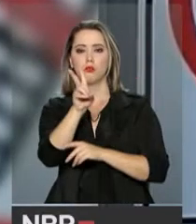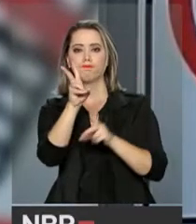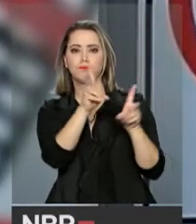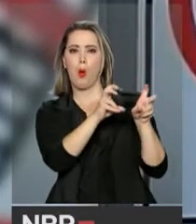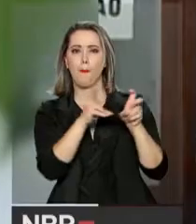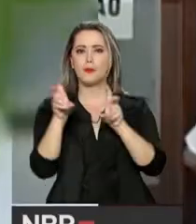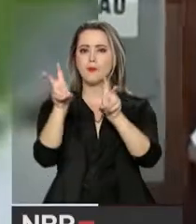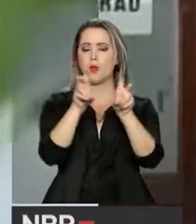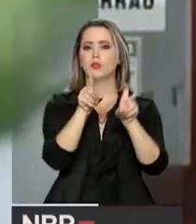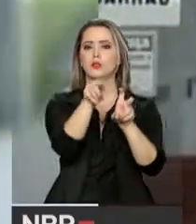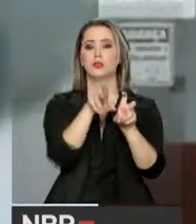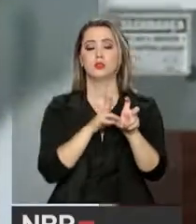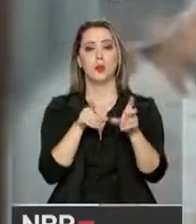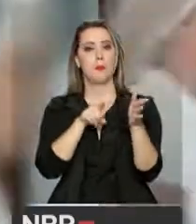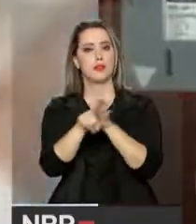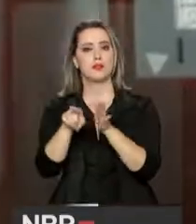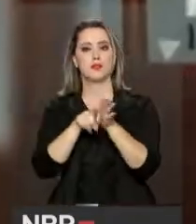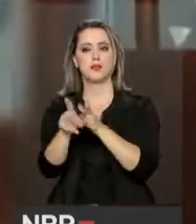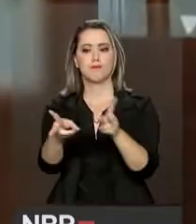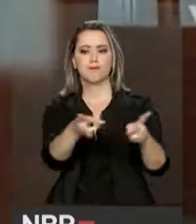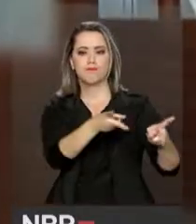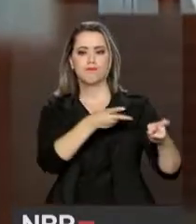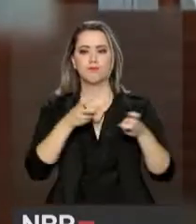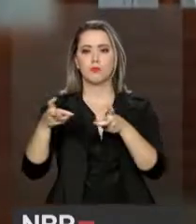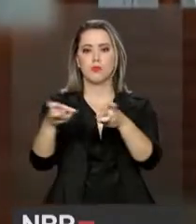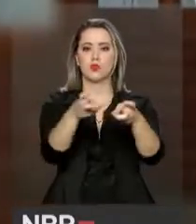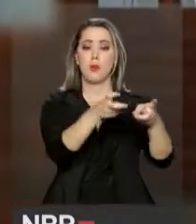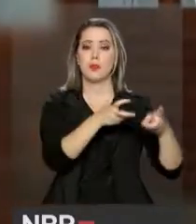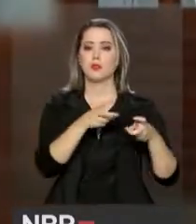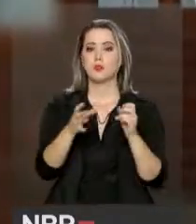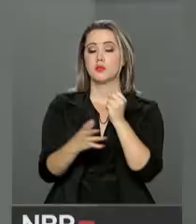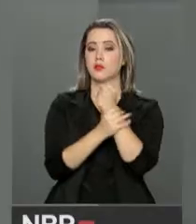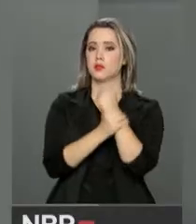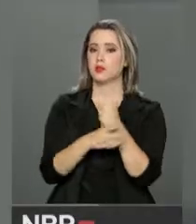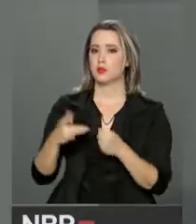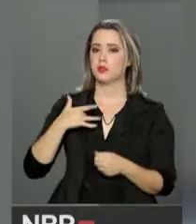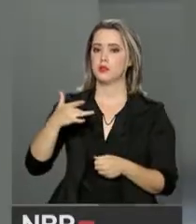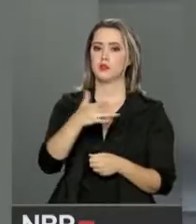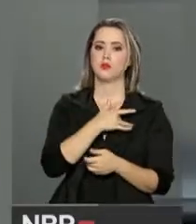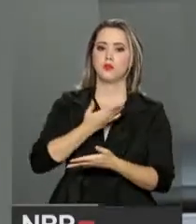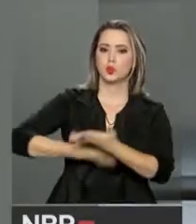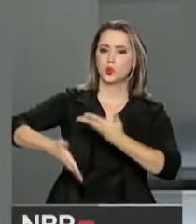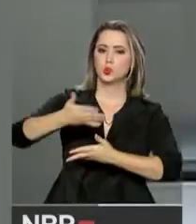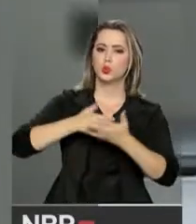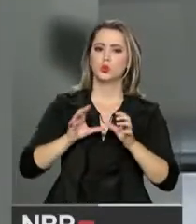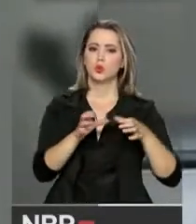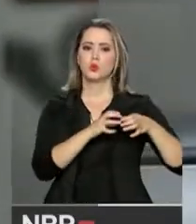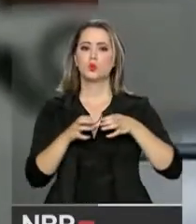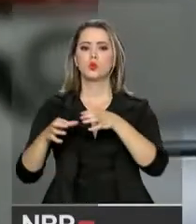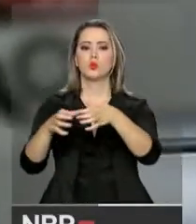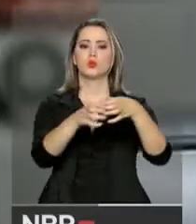de comportamento e pesquisas de percepção da cultura da segurança e saúde envolvem